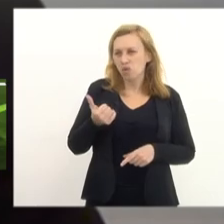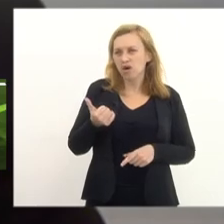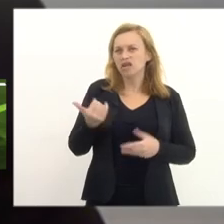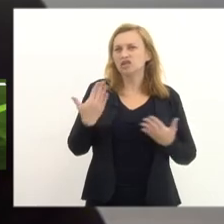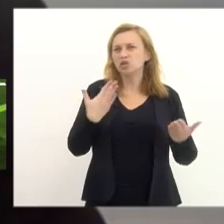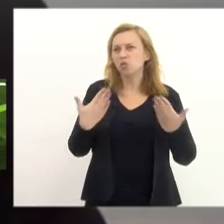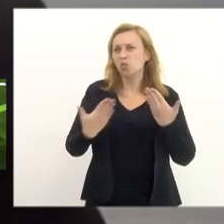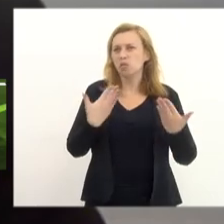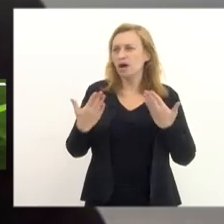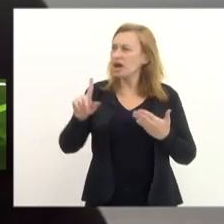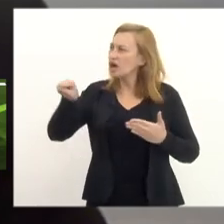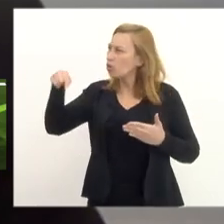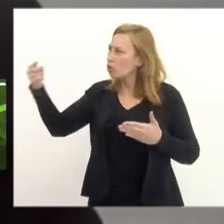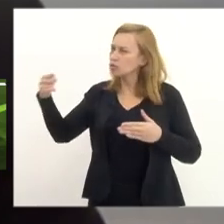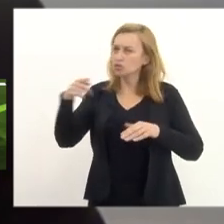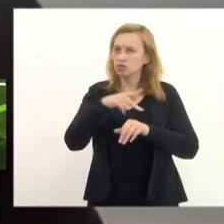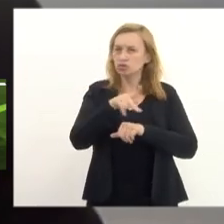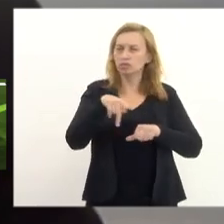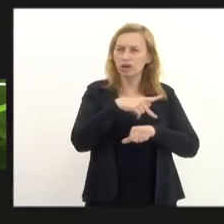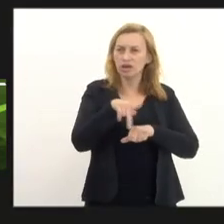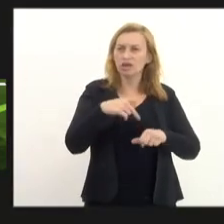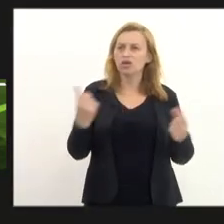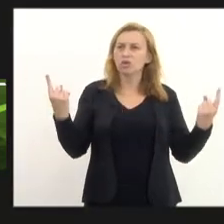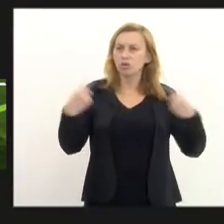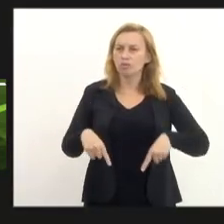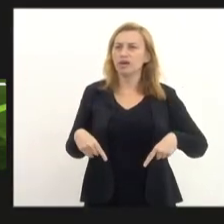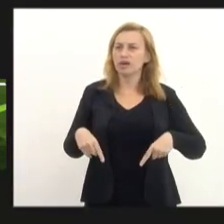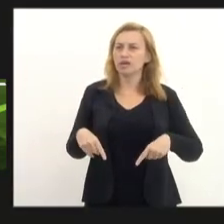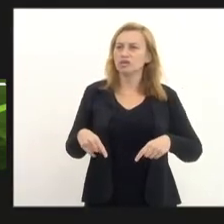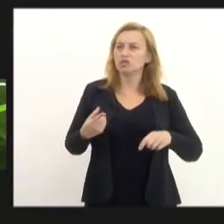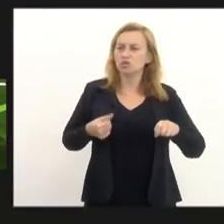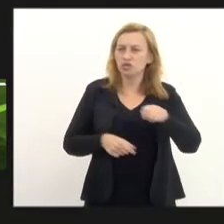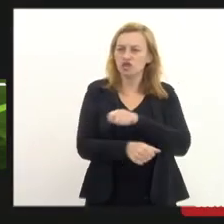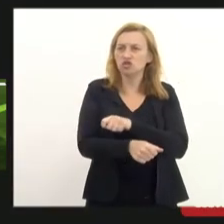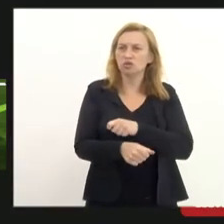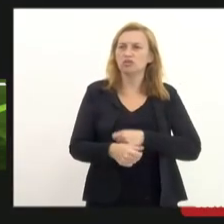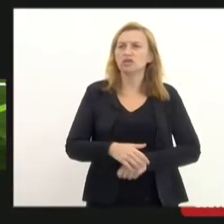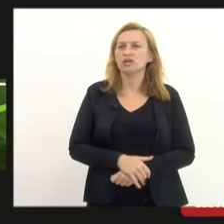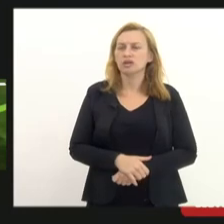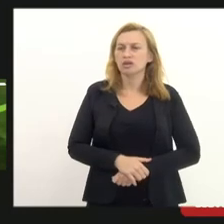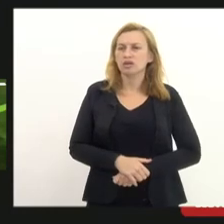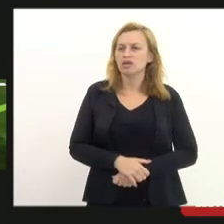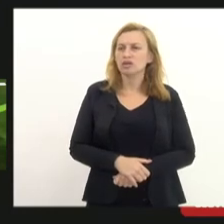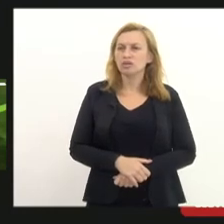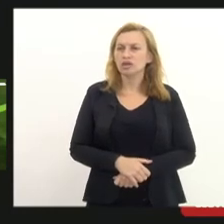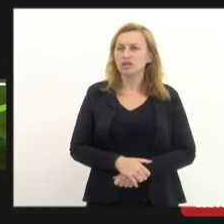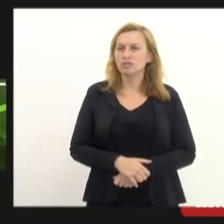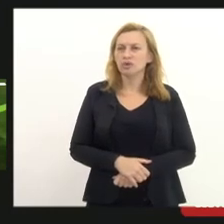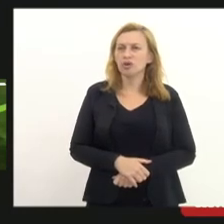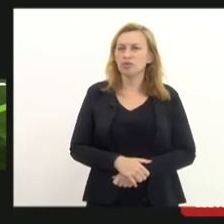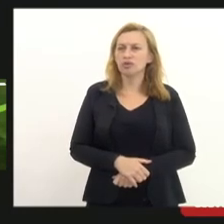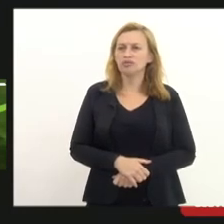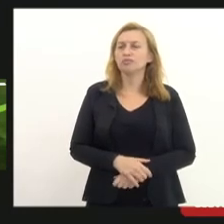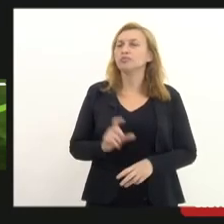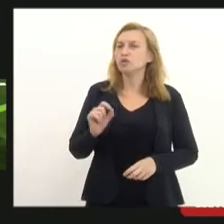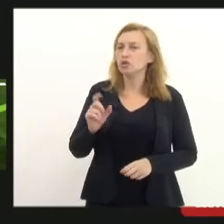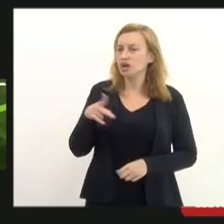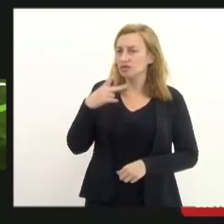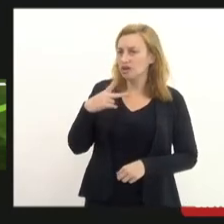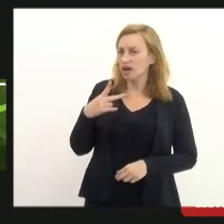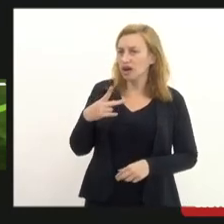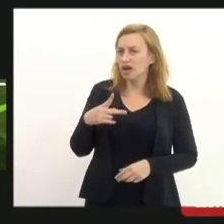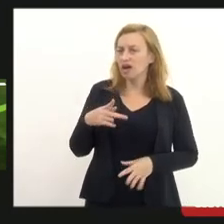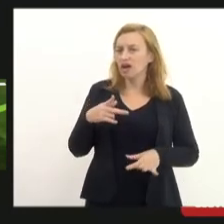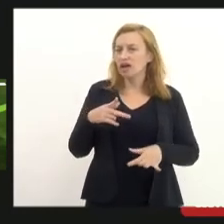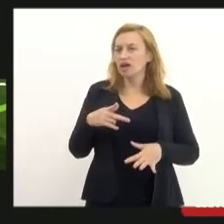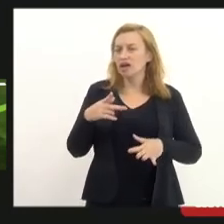com outros países que competem por esses investimentos, né? O que eu quero dizer com isso? Empresas globais, como as que a gente